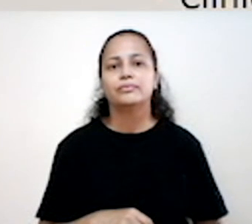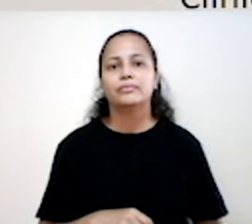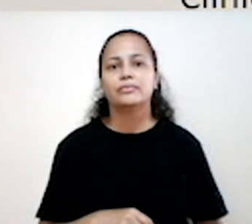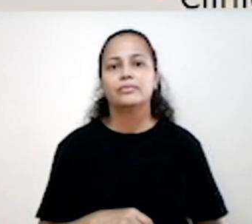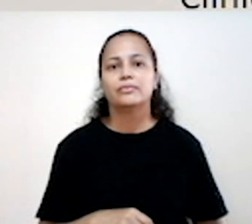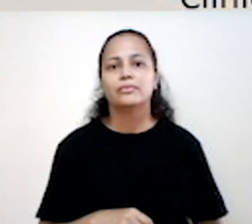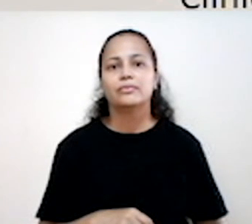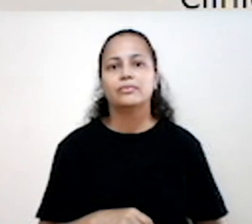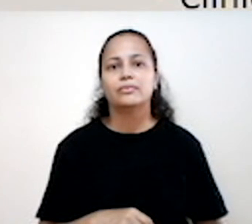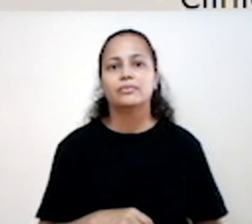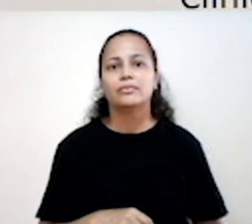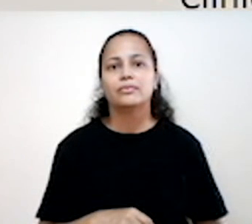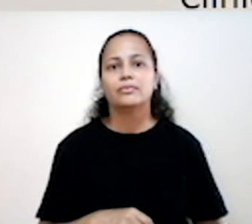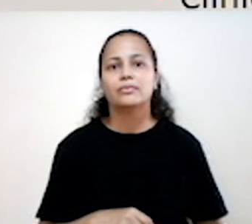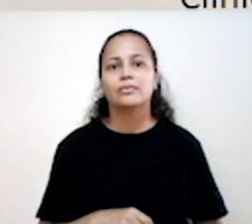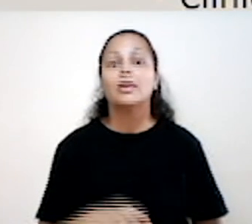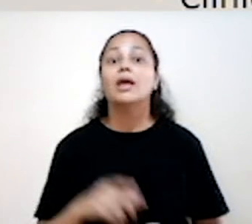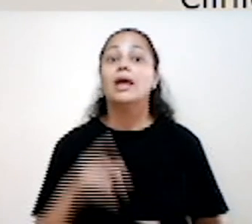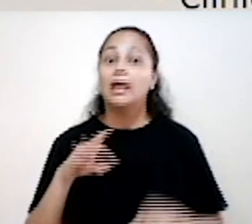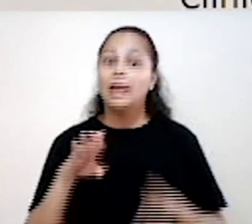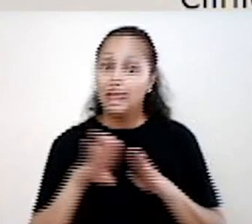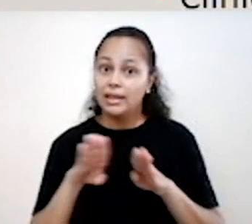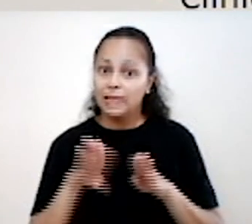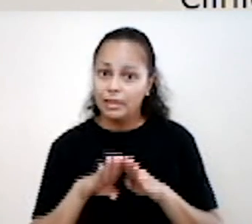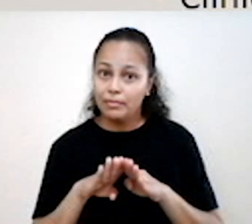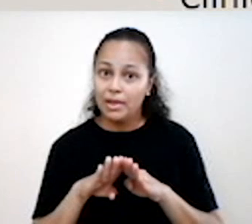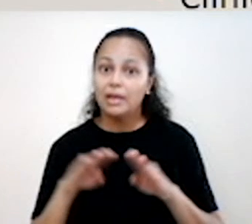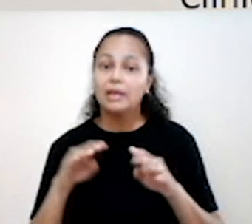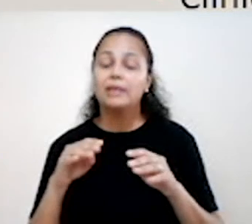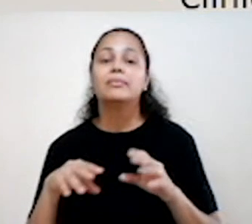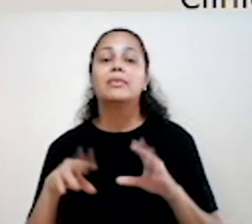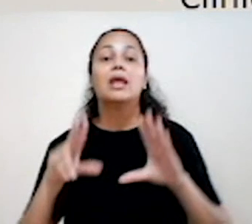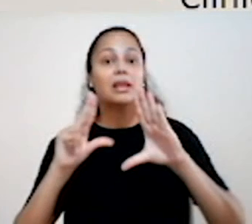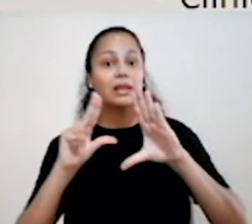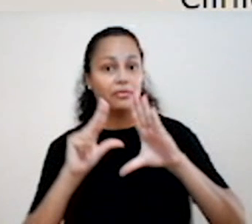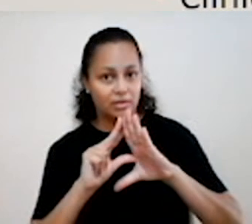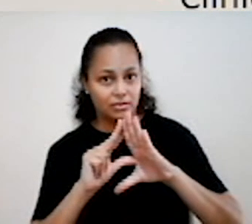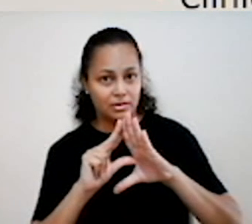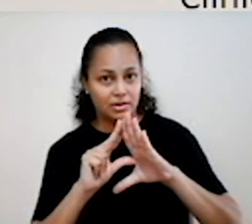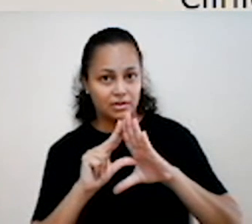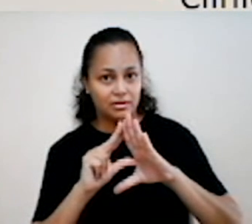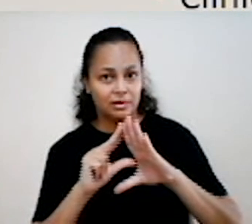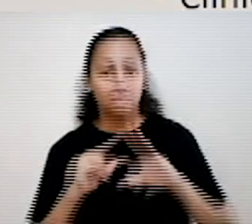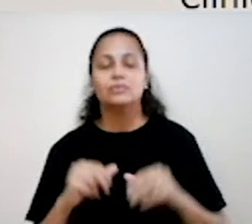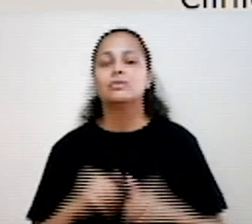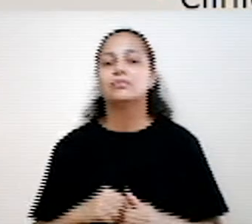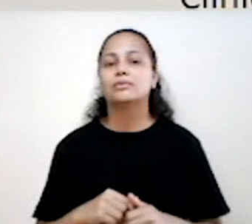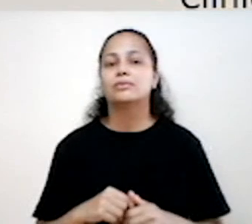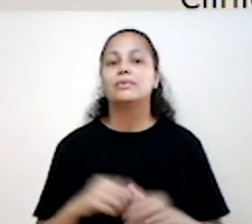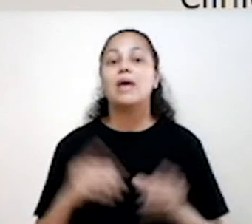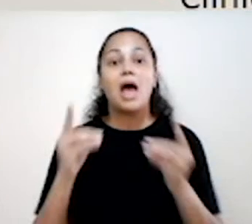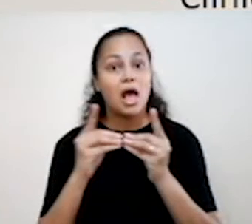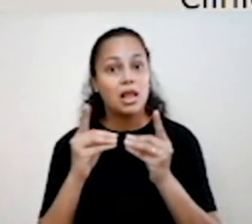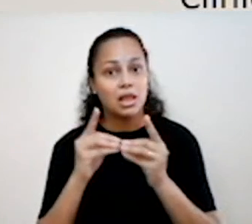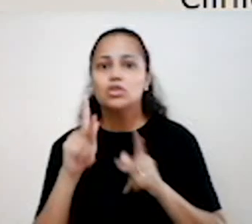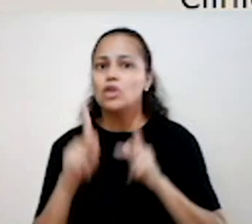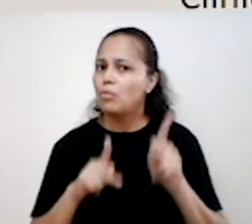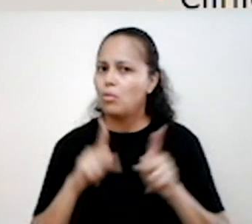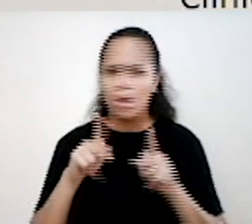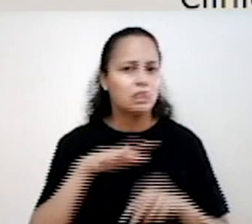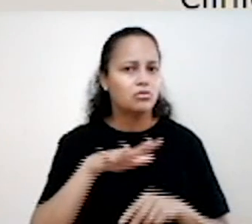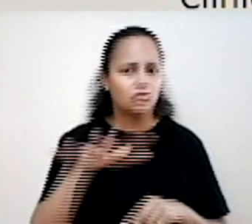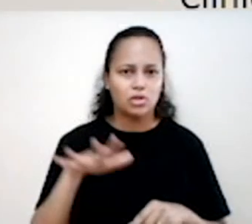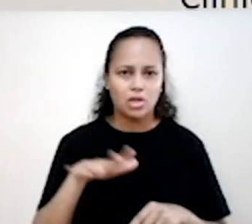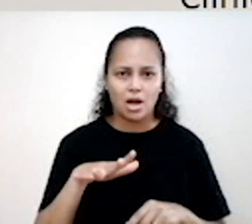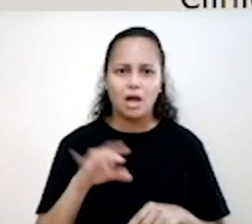E, por fim, a Clínica Escola da Faculdade Barretos. A Clínica Escola, ela atende a população em geral, só